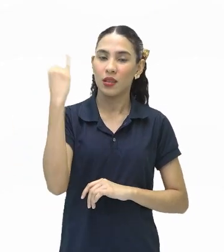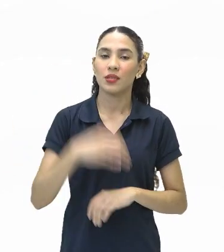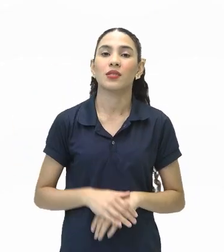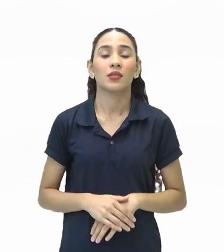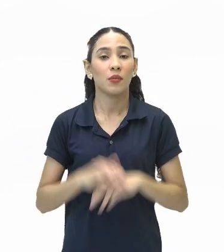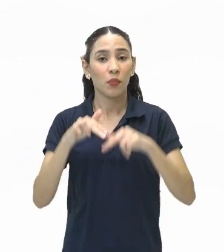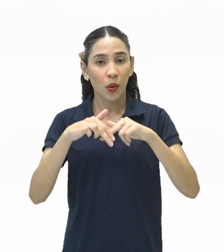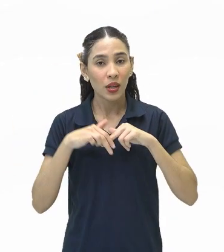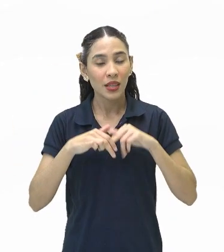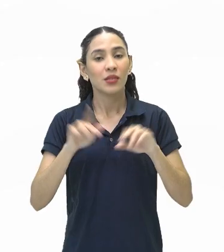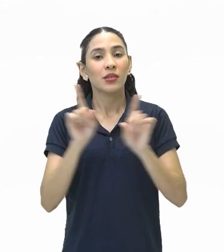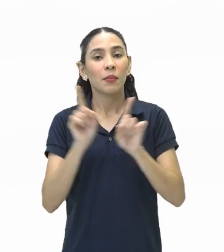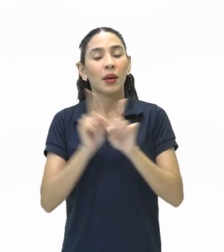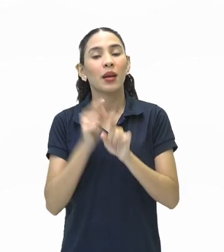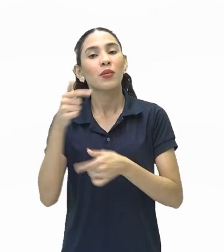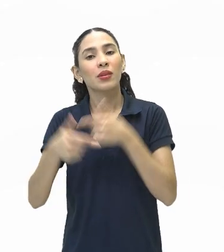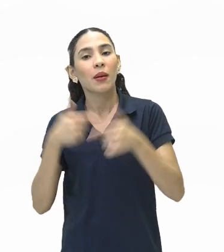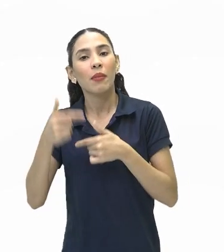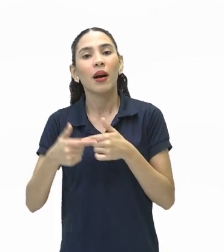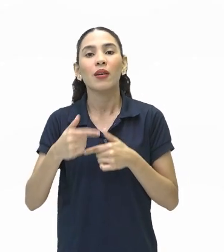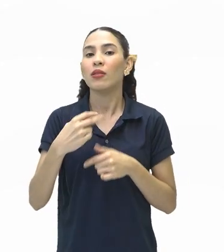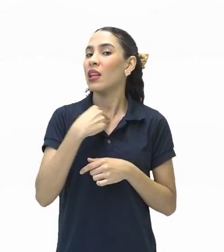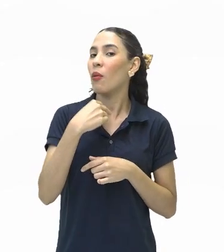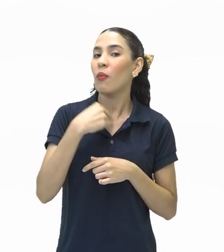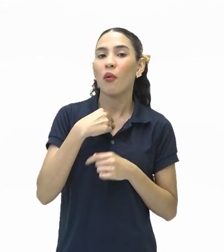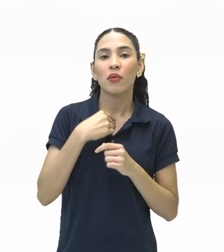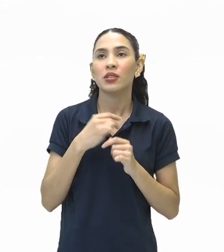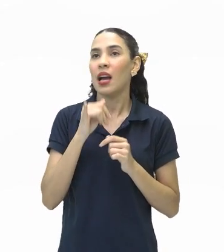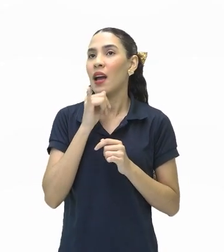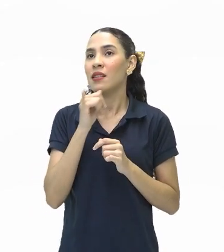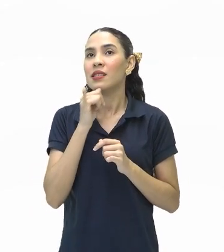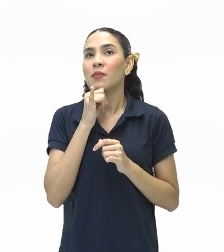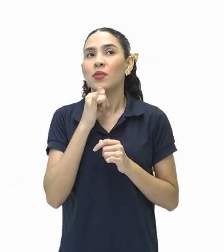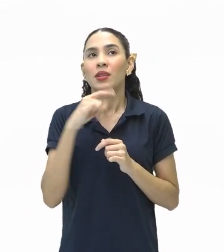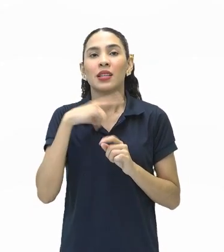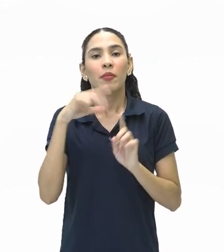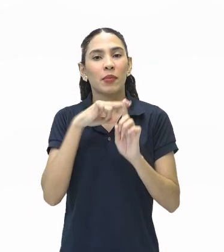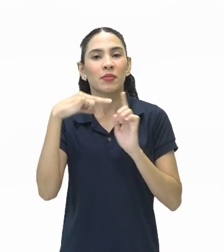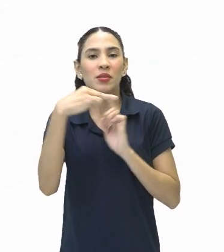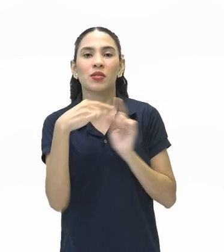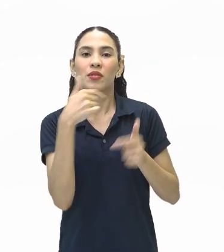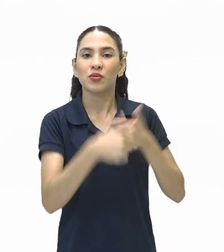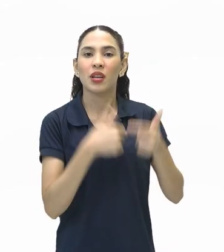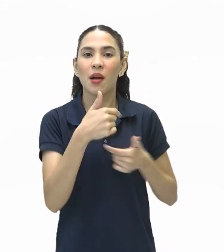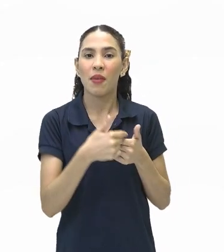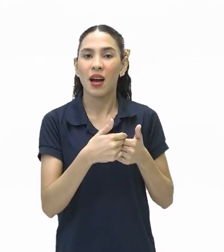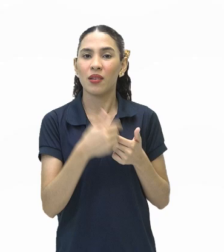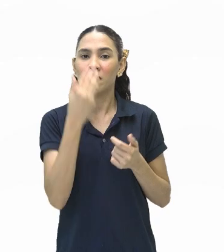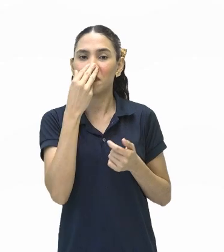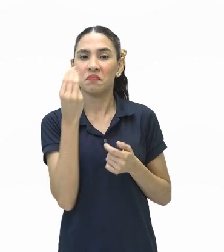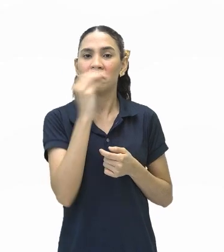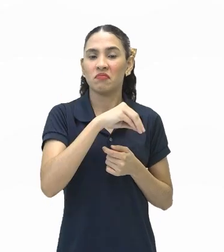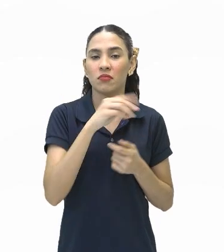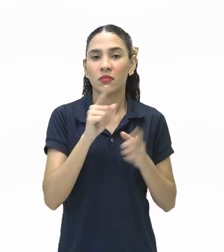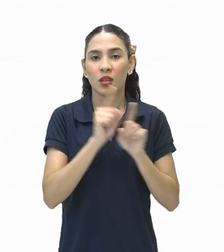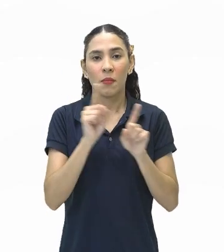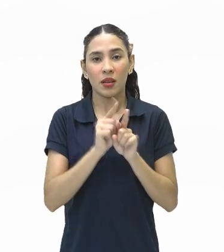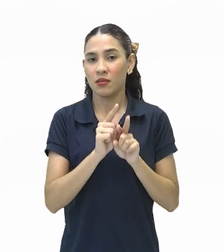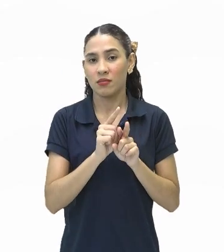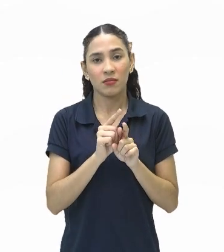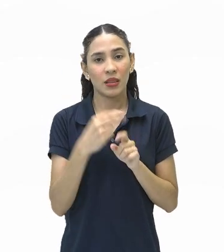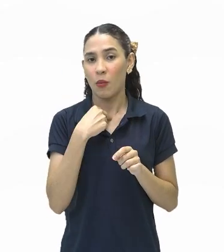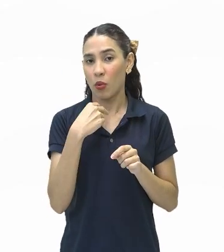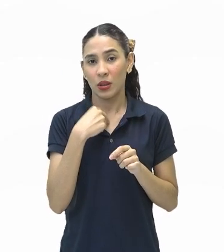e por isso mesmo o trabalho não podemos ter uma visão de um trabalho banalizado,